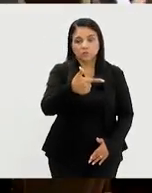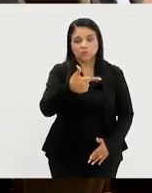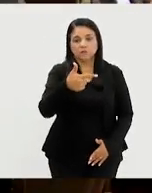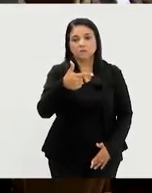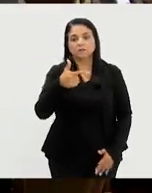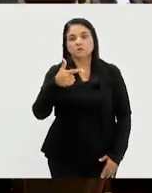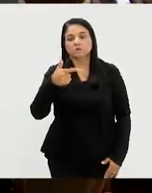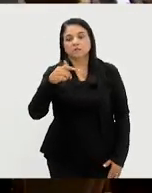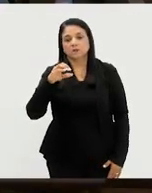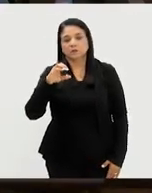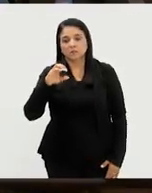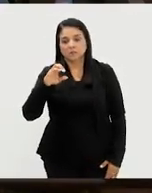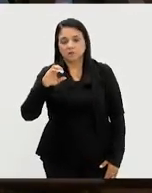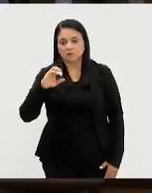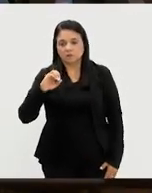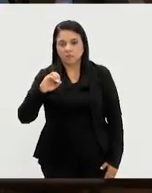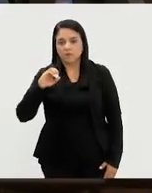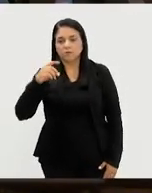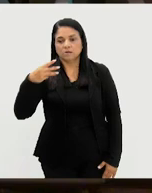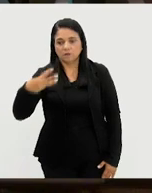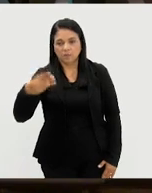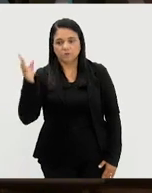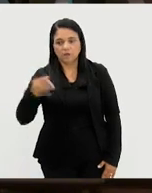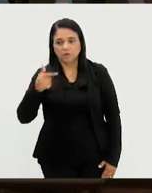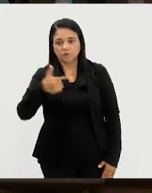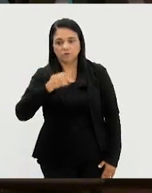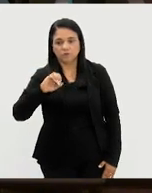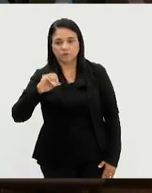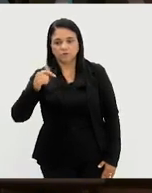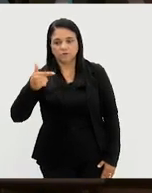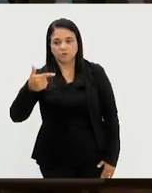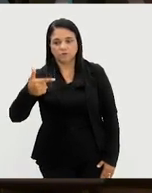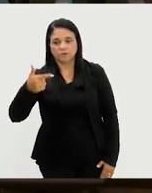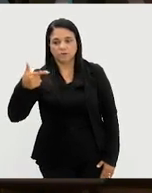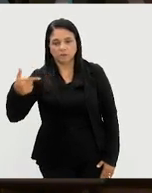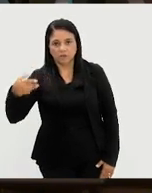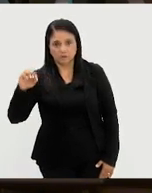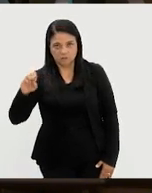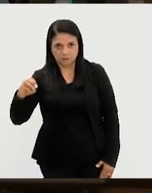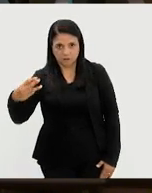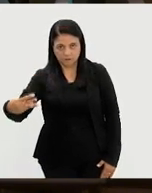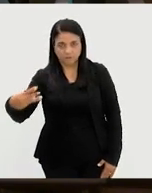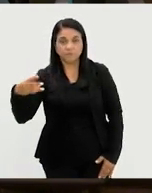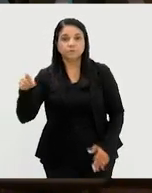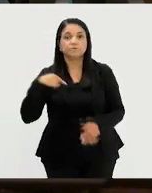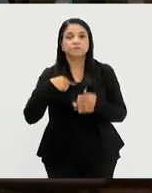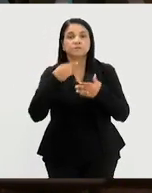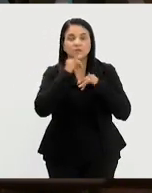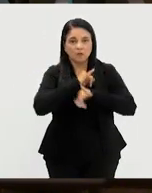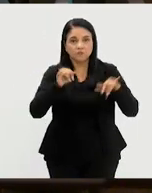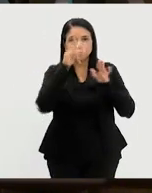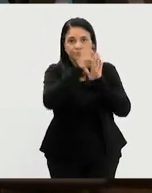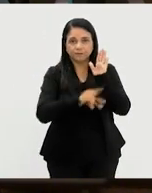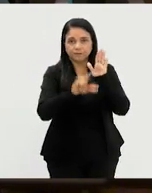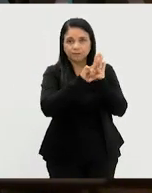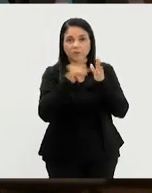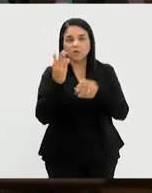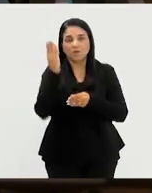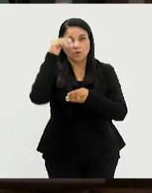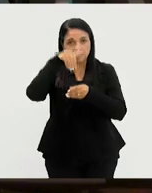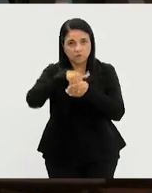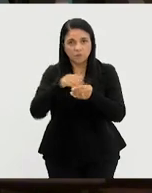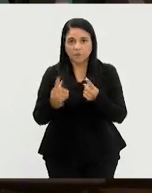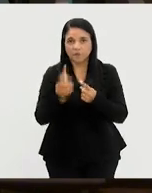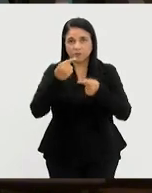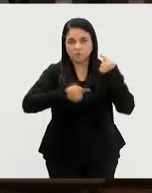pco Ok solicitação de vossa excelência catada anuncio em tramitação ordinária em votação em primeira discussão